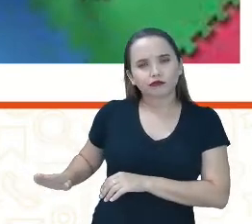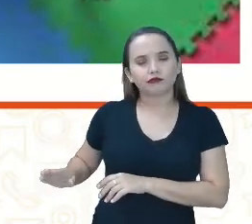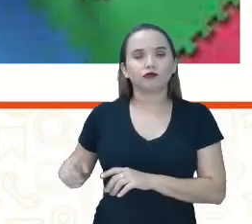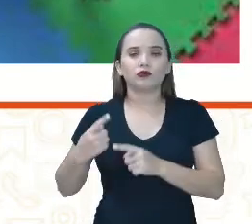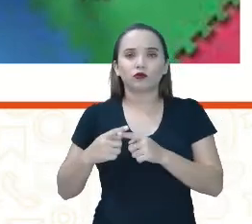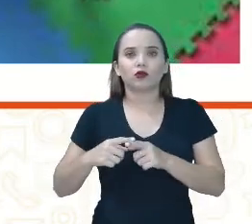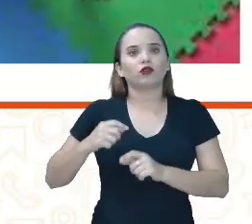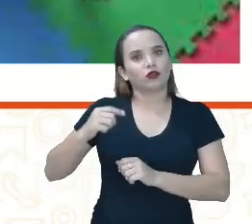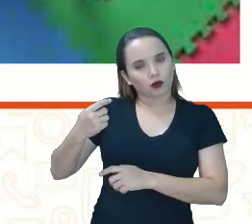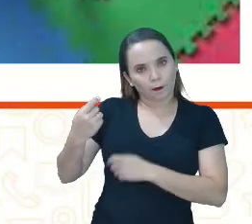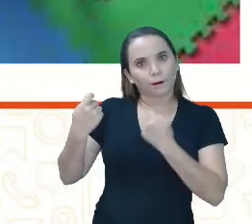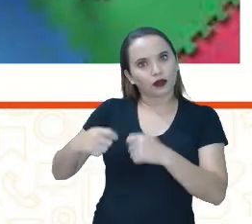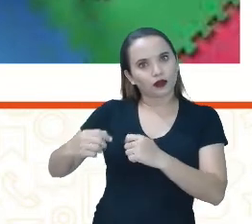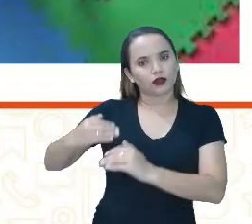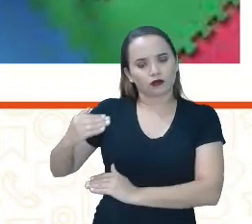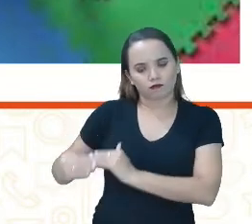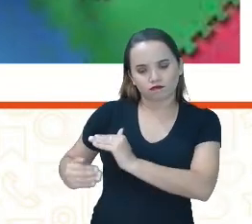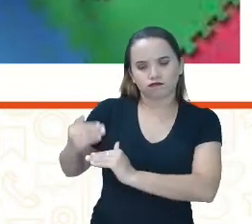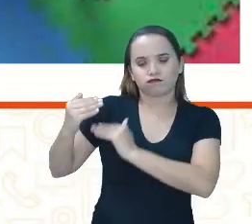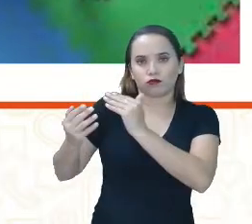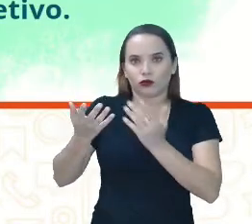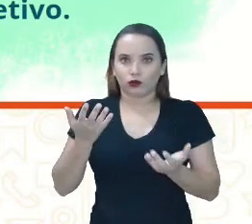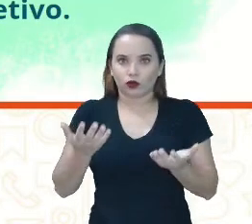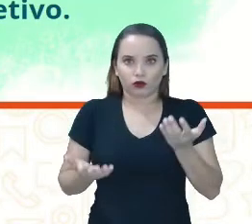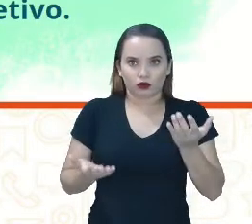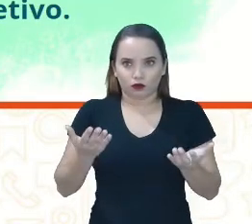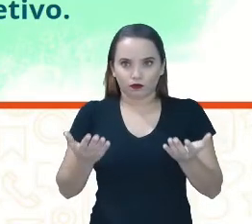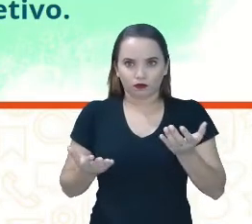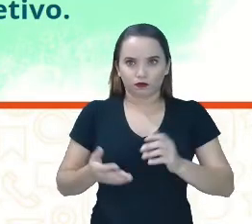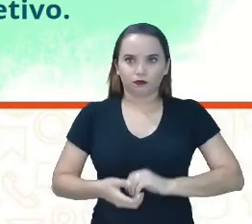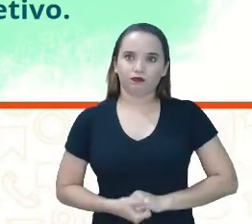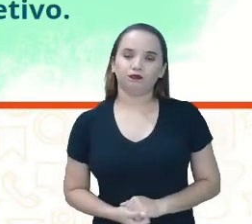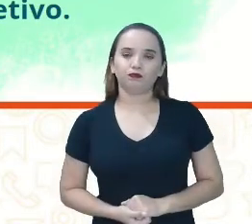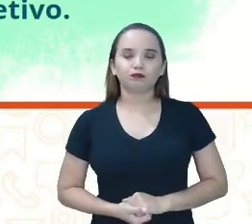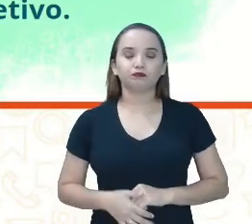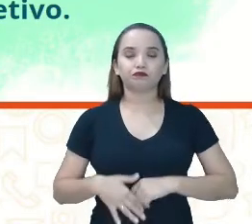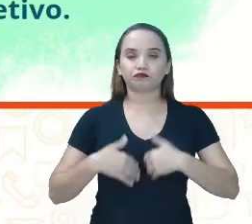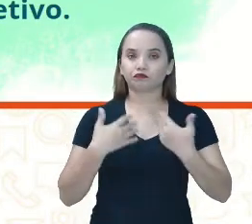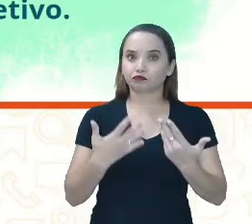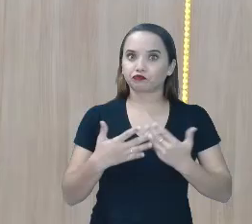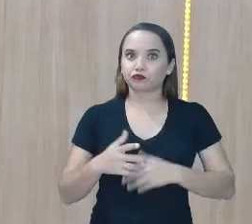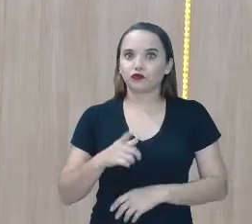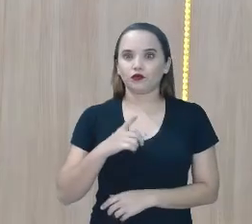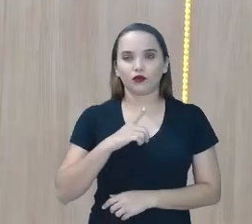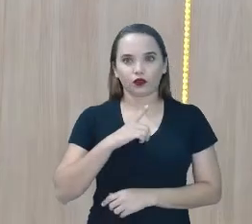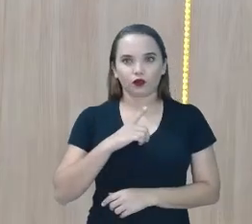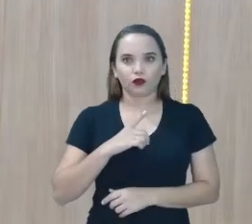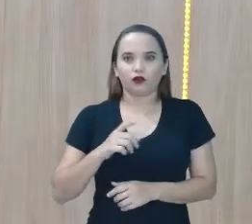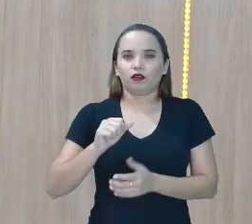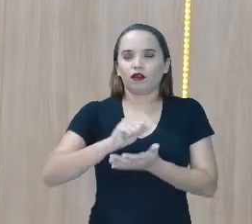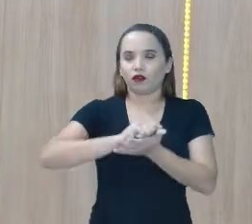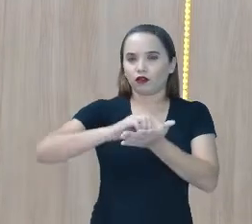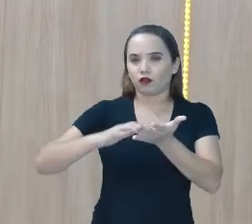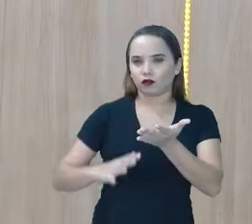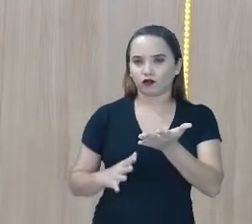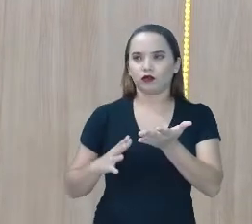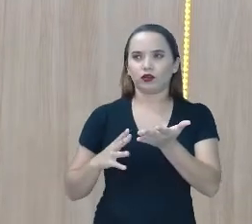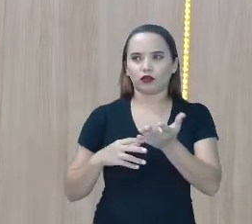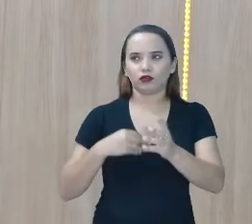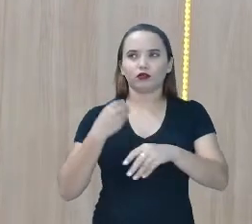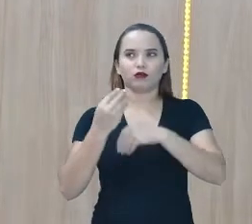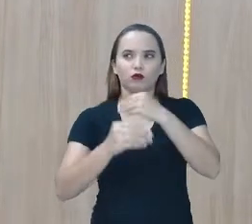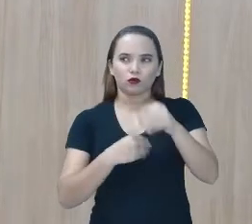gente vá construindo essas habilidades de equilibração. Então, essas atividades que